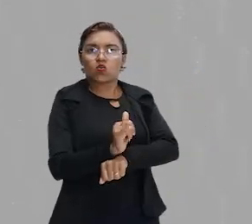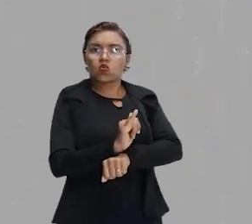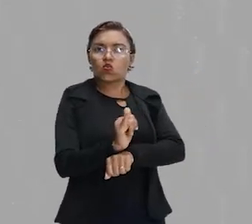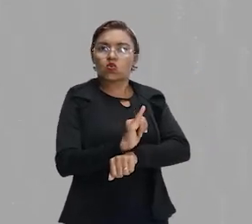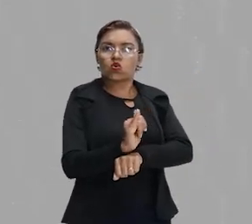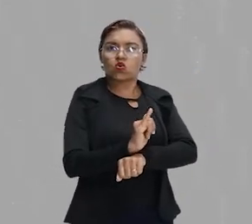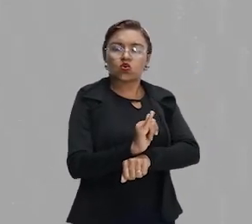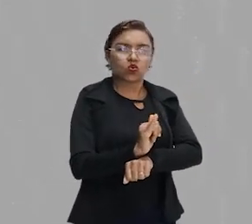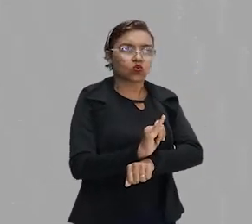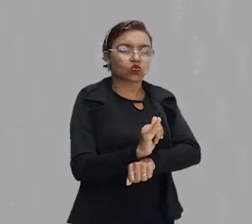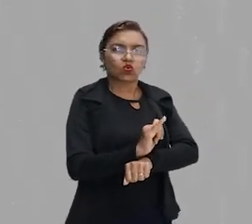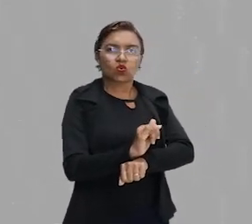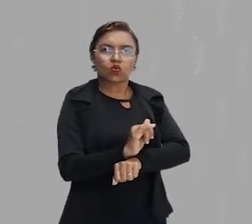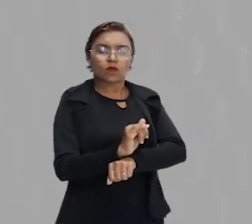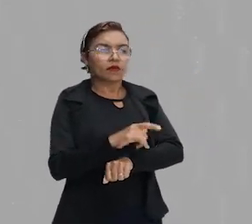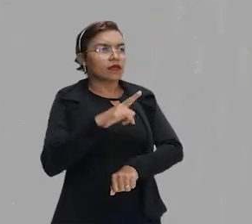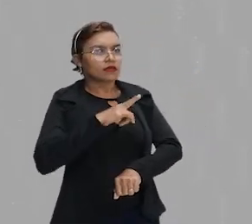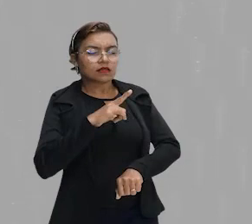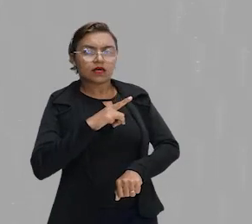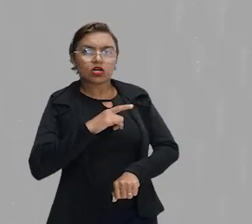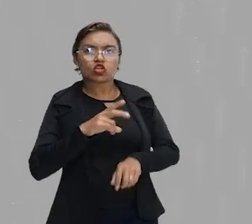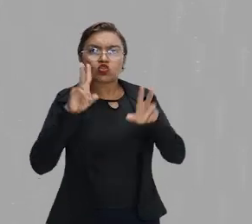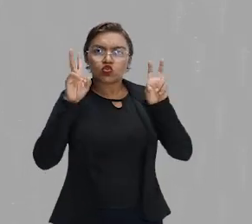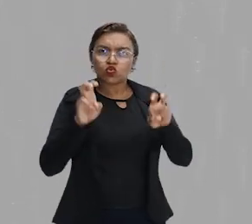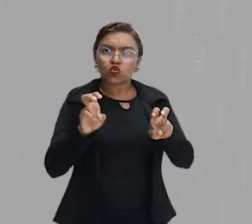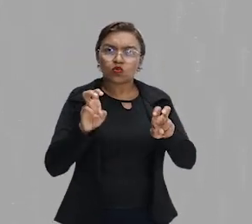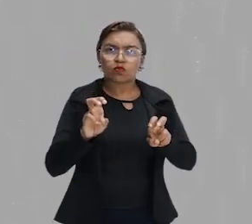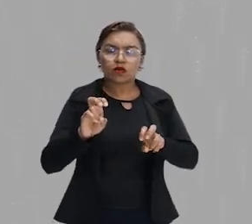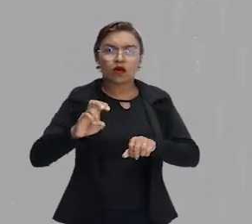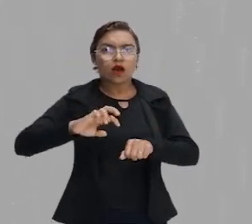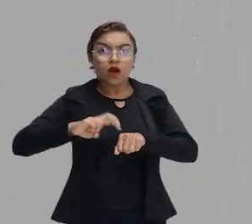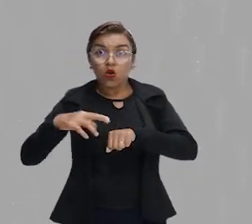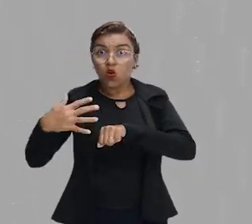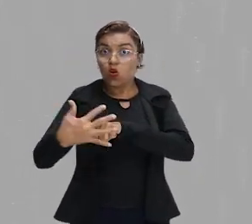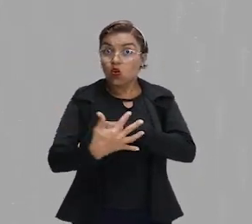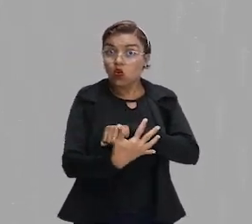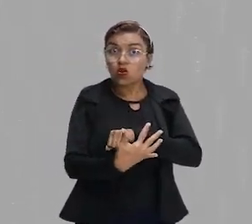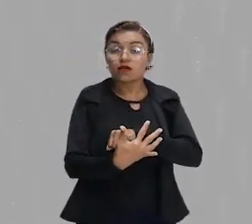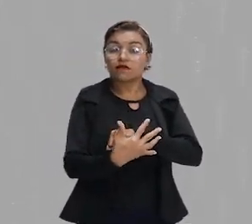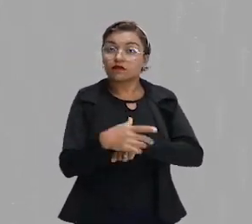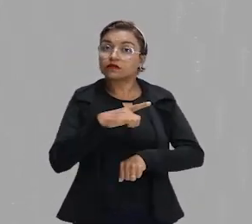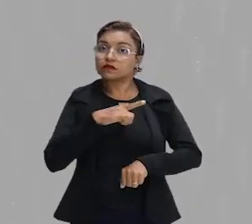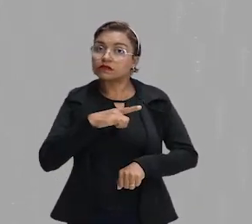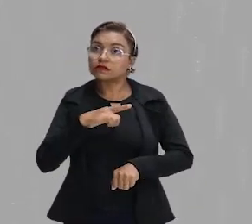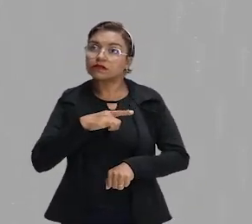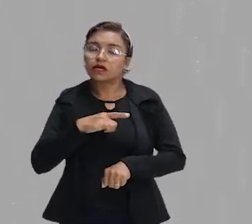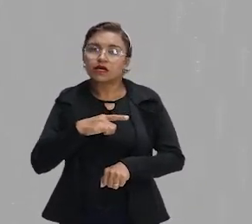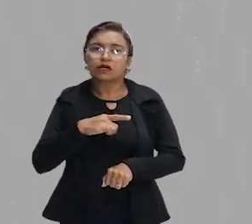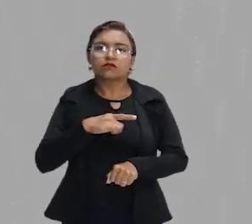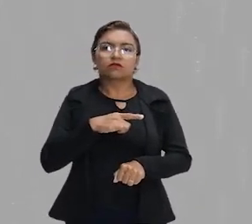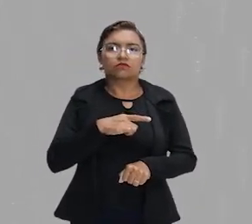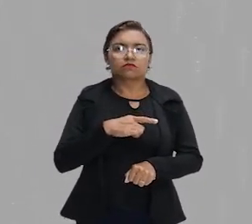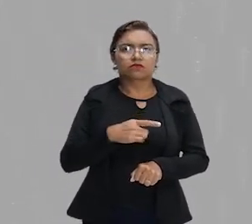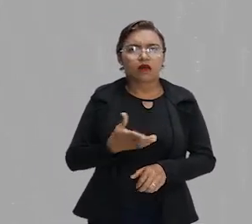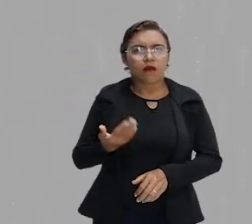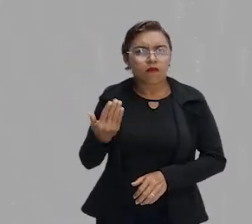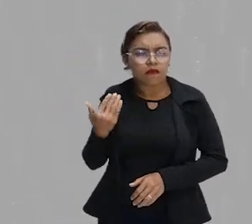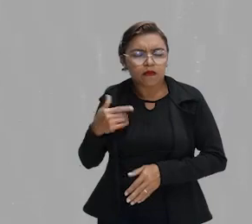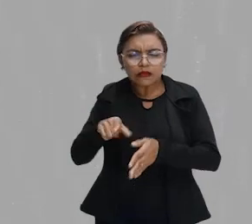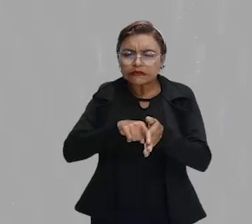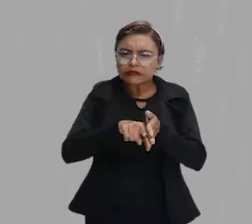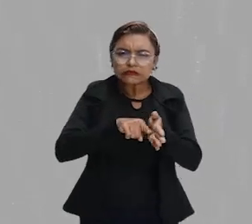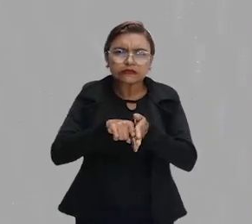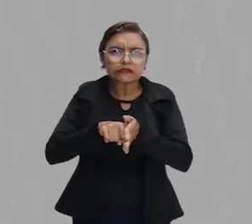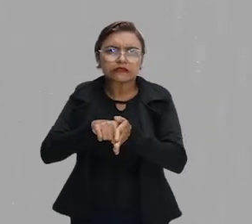respeito do coronavírus, né? Recentemente foi estudado o material genético do coronavírus e aí passou em